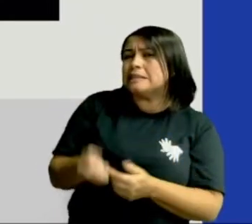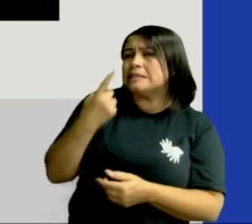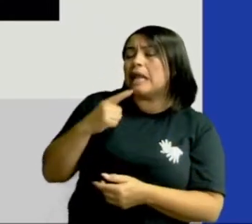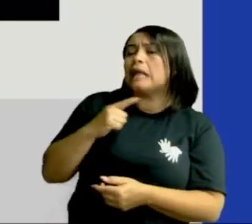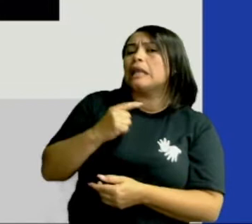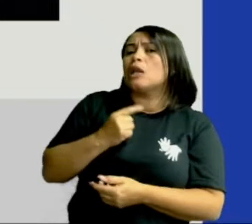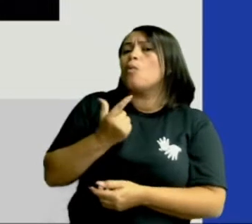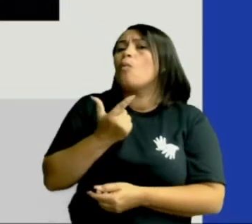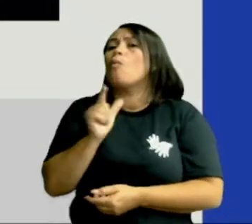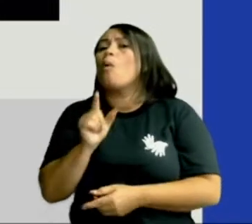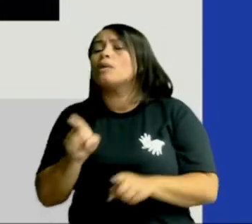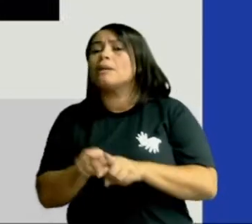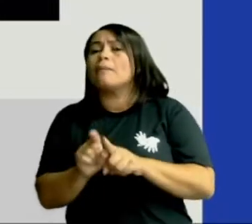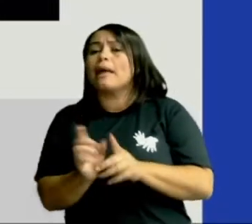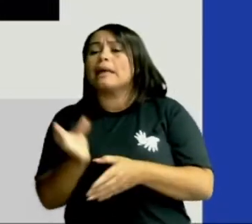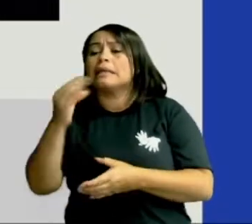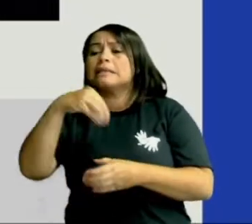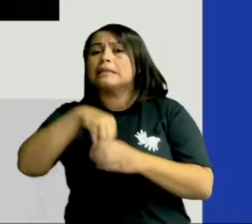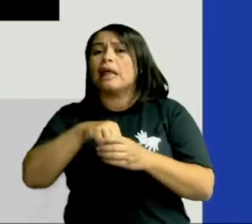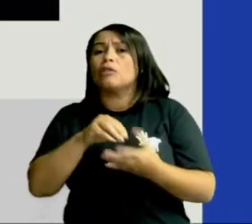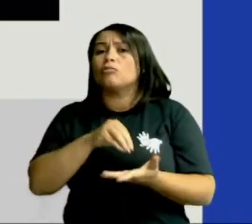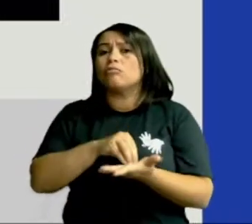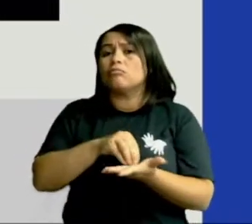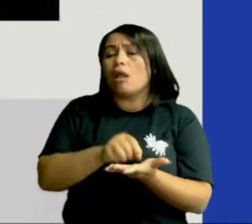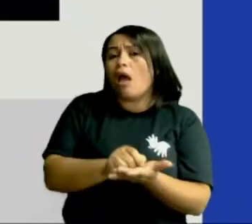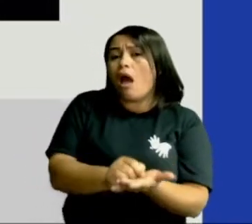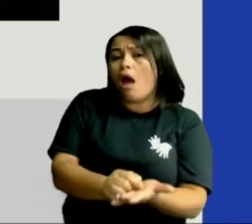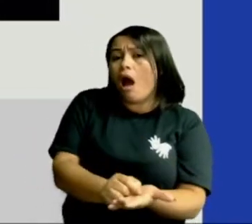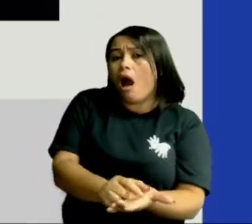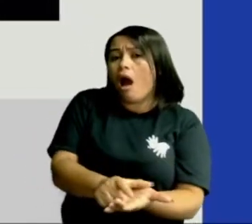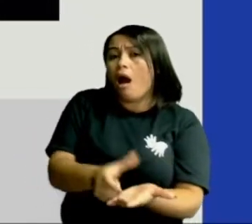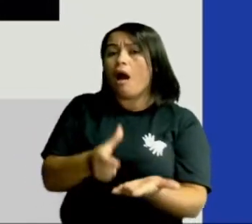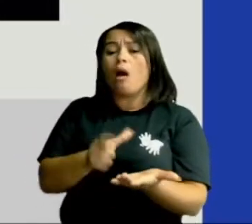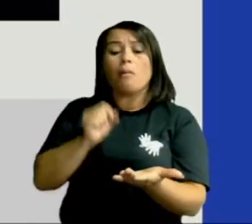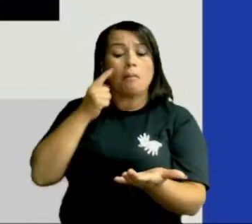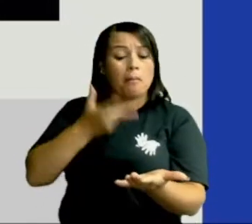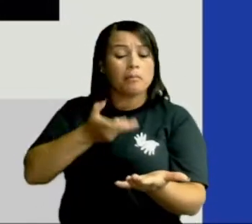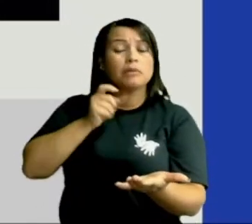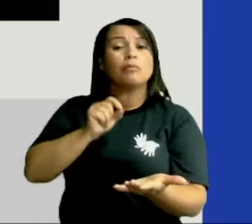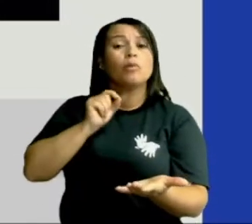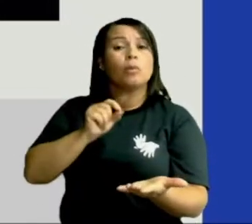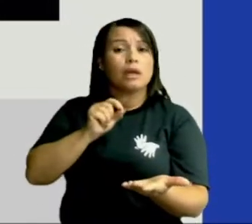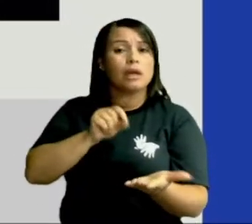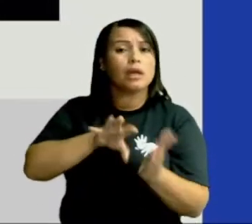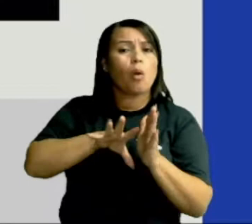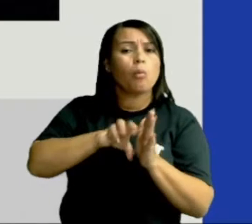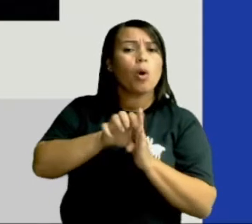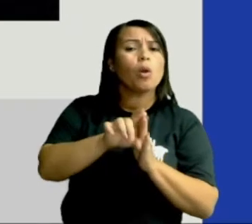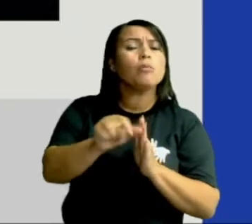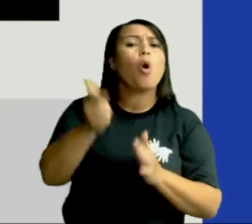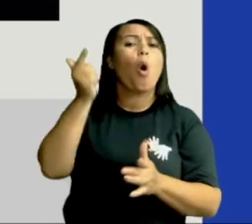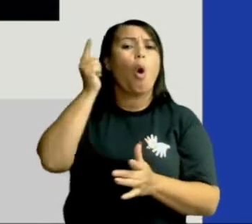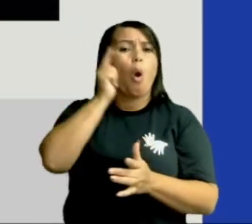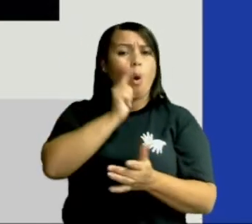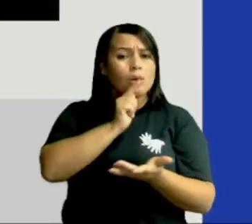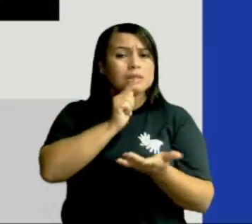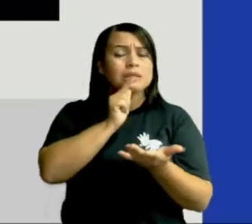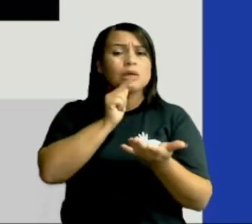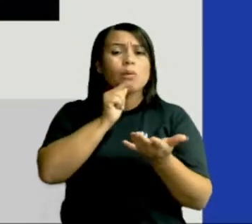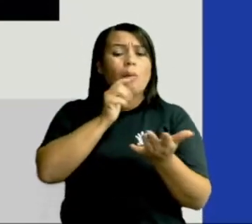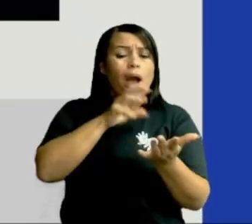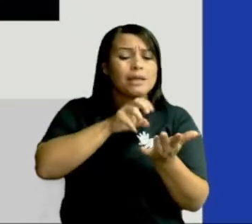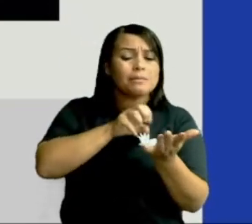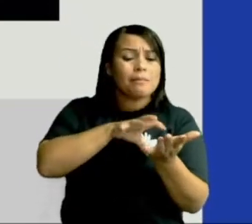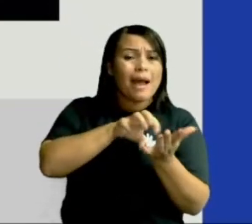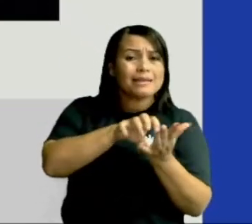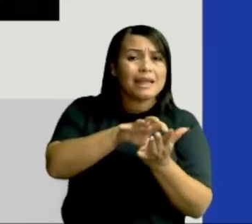outro micro-organismo que cresceu dentro daquela placa. E ele percebeu que aquele micro-organismo conseguiu matar as bactérias